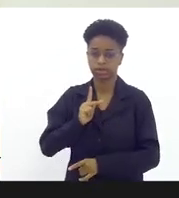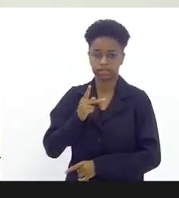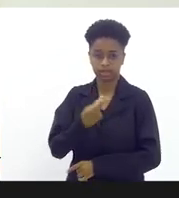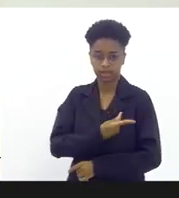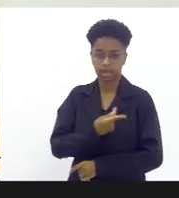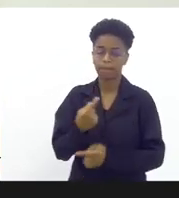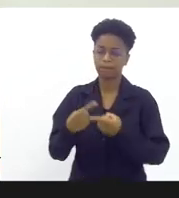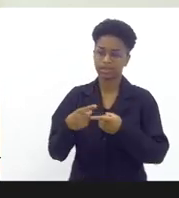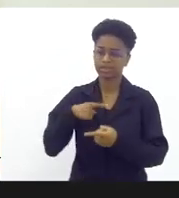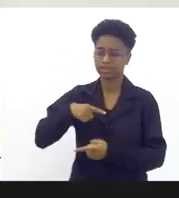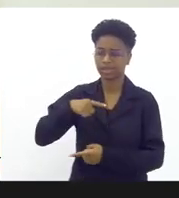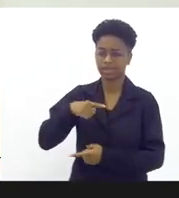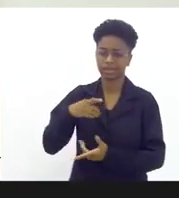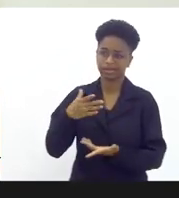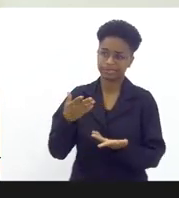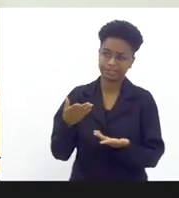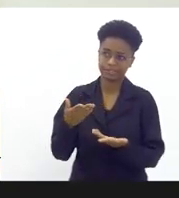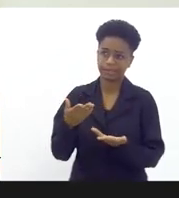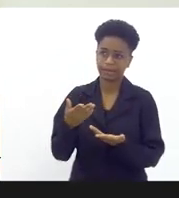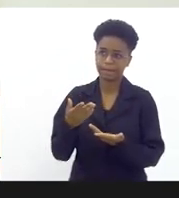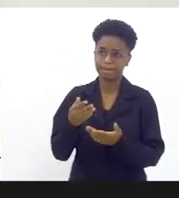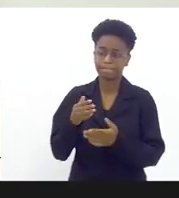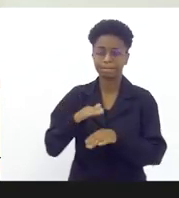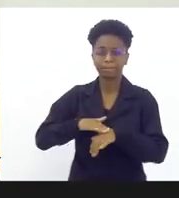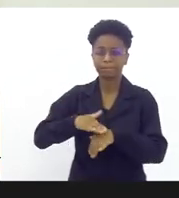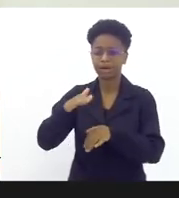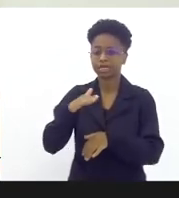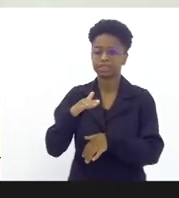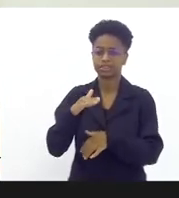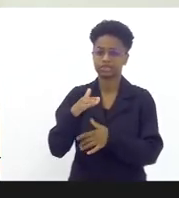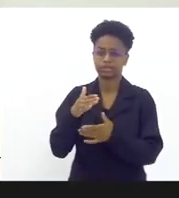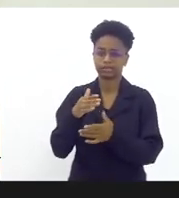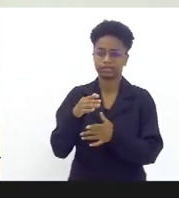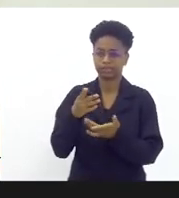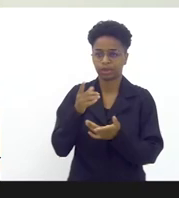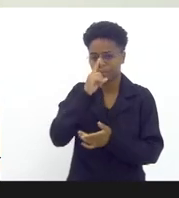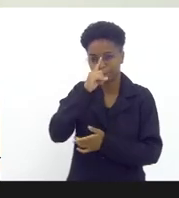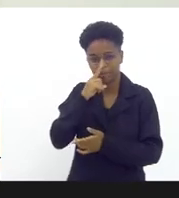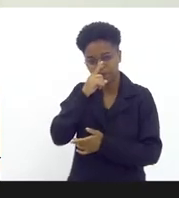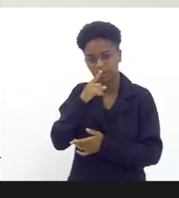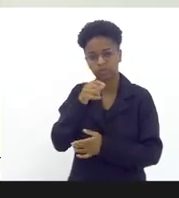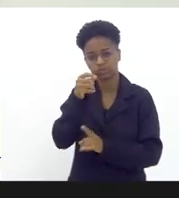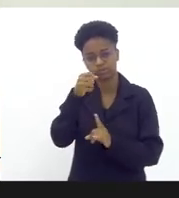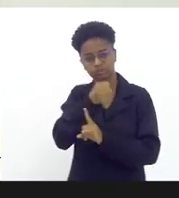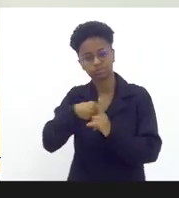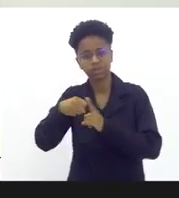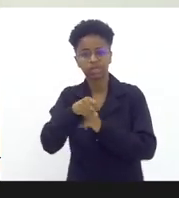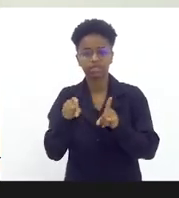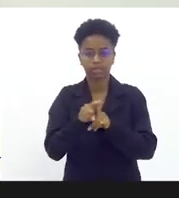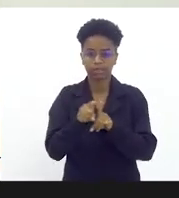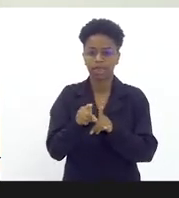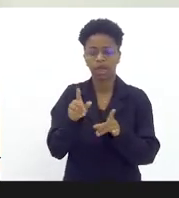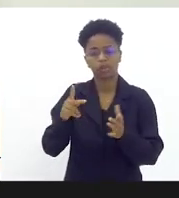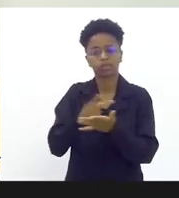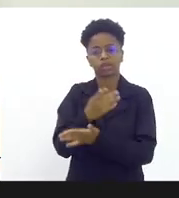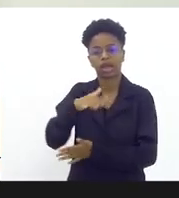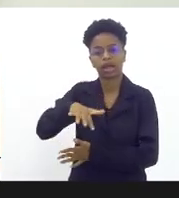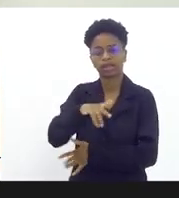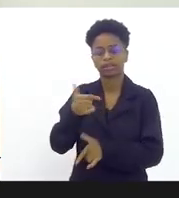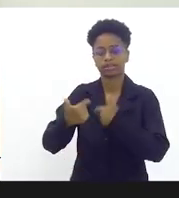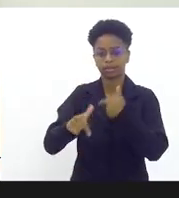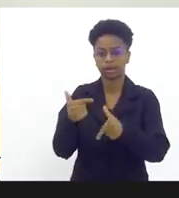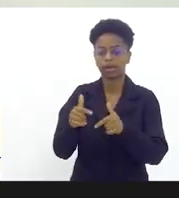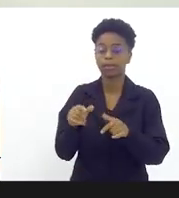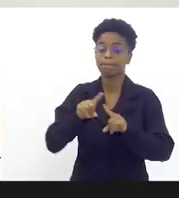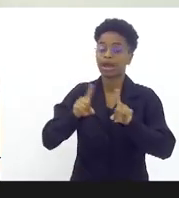uma maior propensão a vulnerabilidades em todas as facetas de relações sociais e que também se materializa no mundo do trabalho, né? Então,